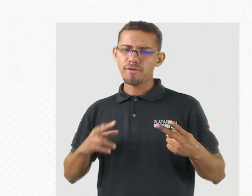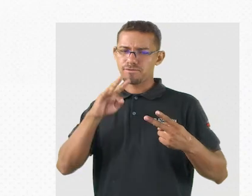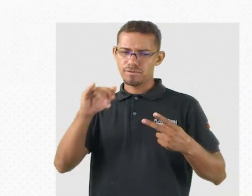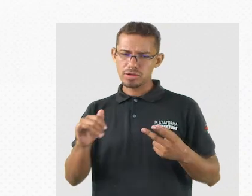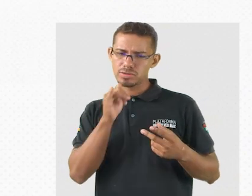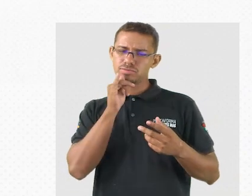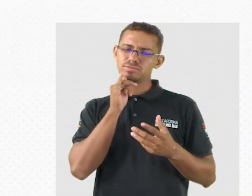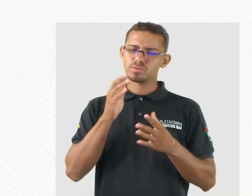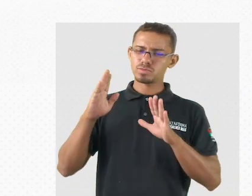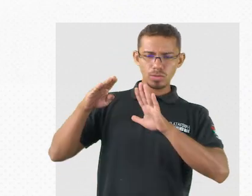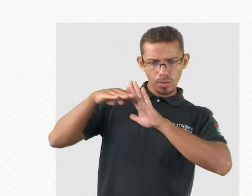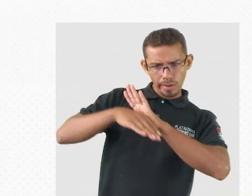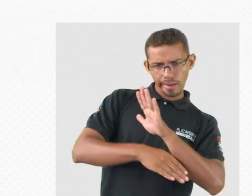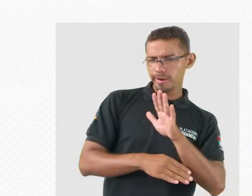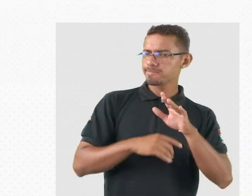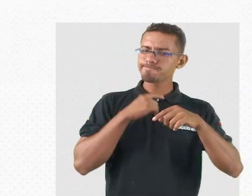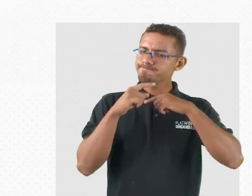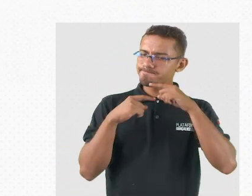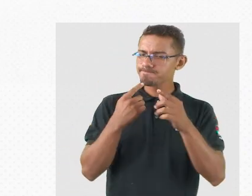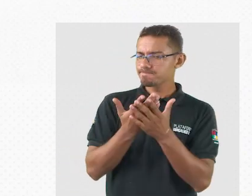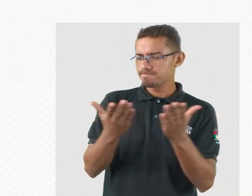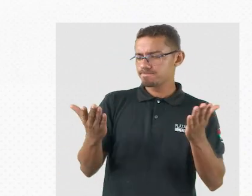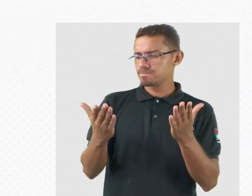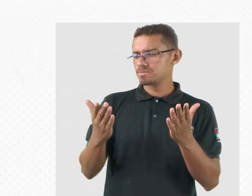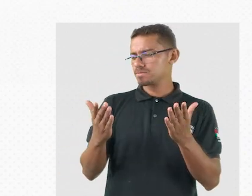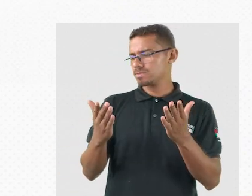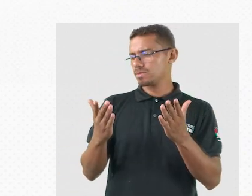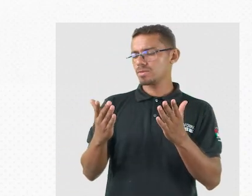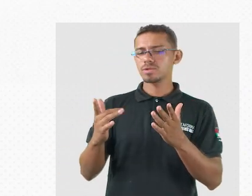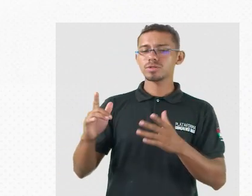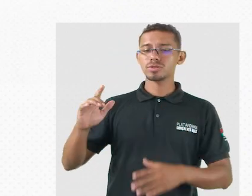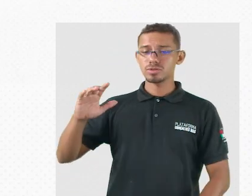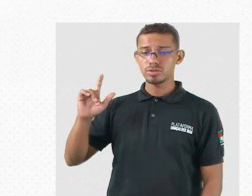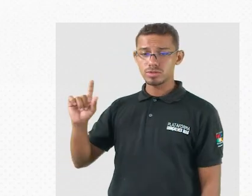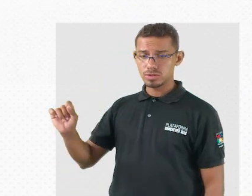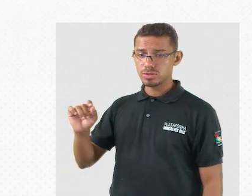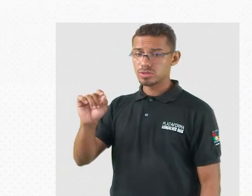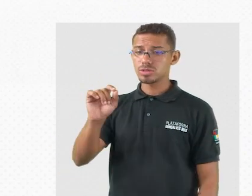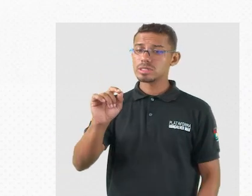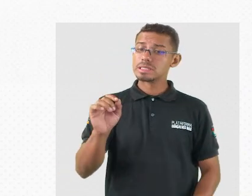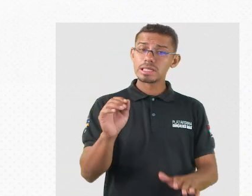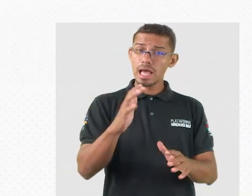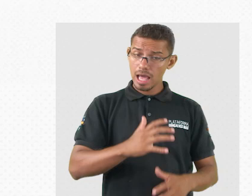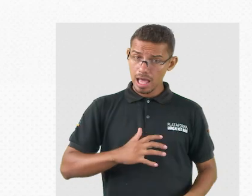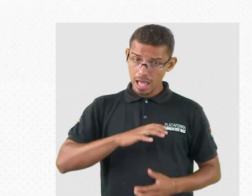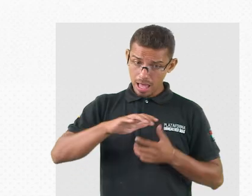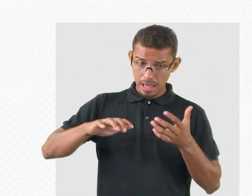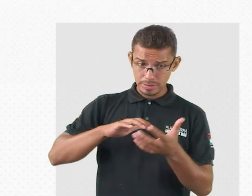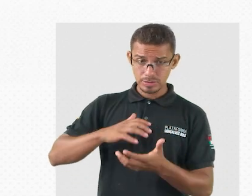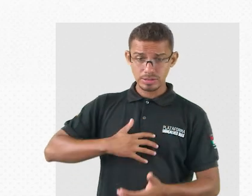um descontentamento e foi um dos estopins também da revolta. Então, para além da